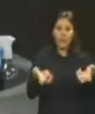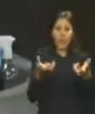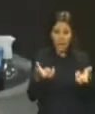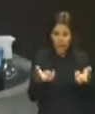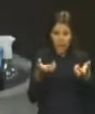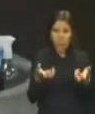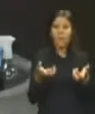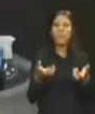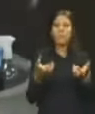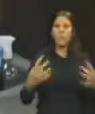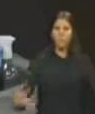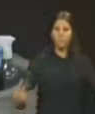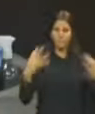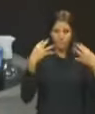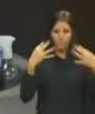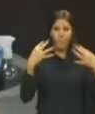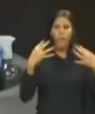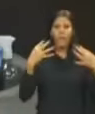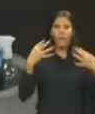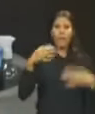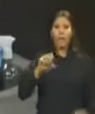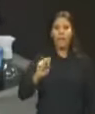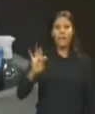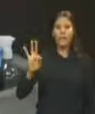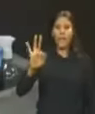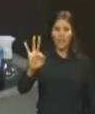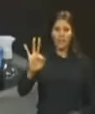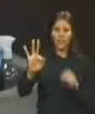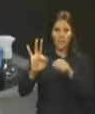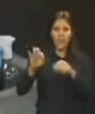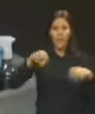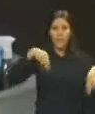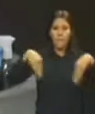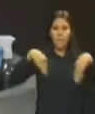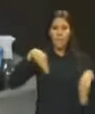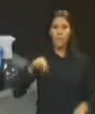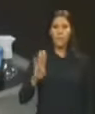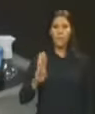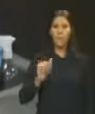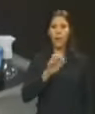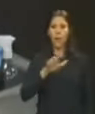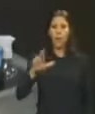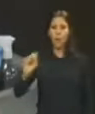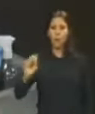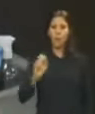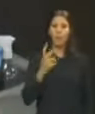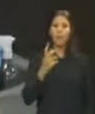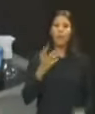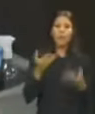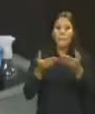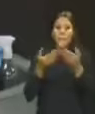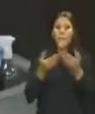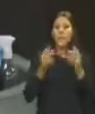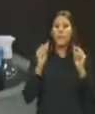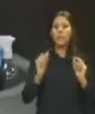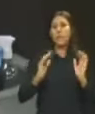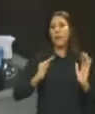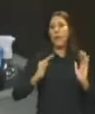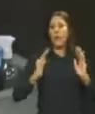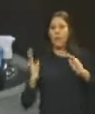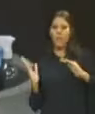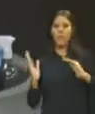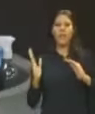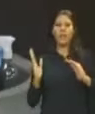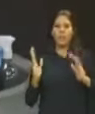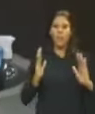que fosse a nossa voz chegasse até o STF, ao ministro Barroso, clamando para a extensão do prazo da liminar, até